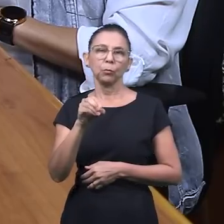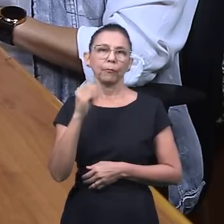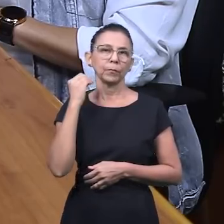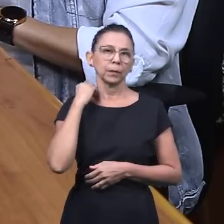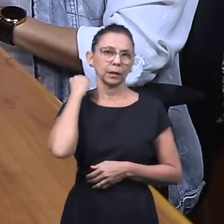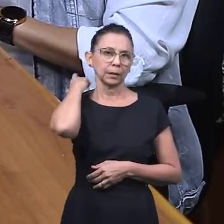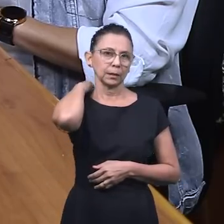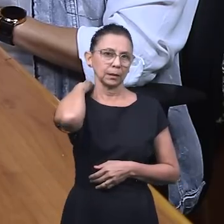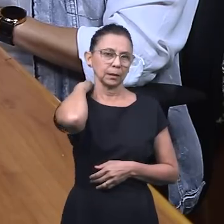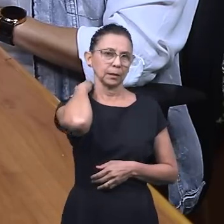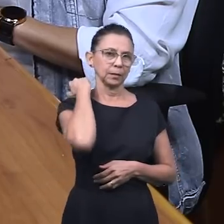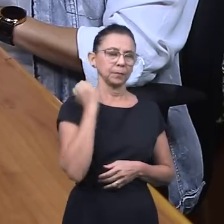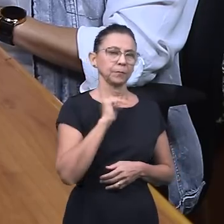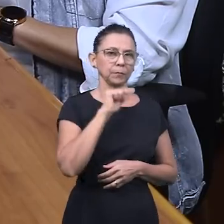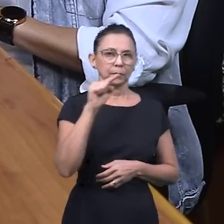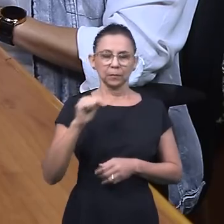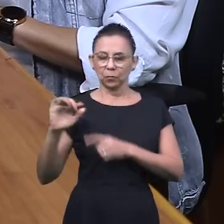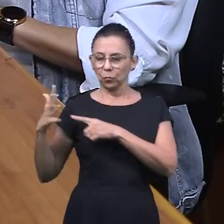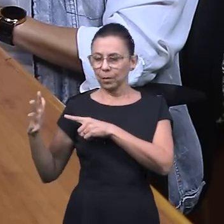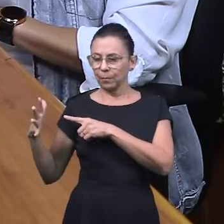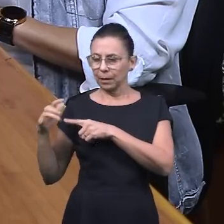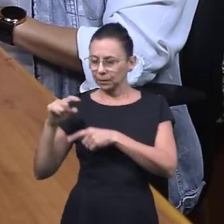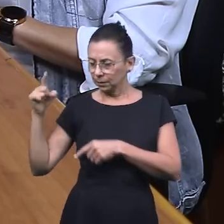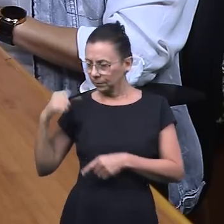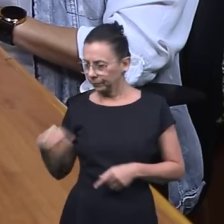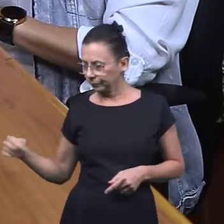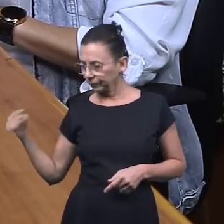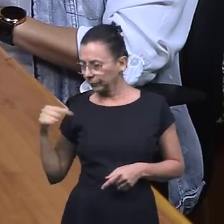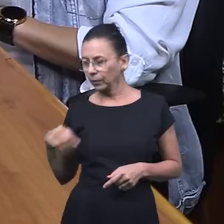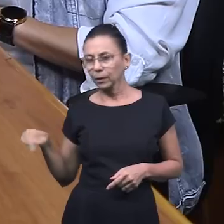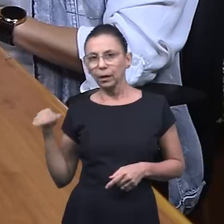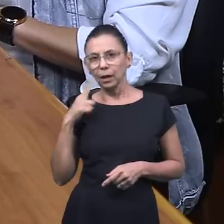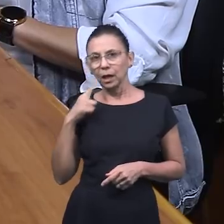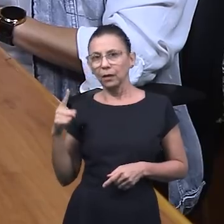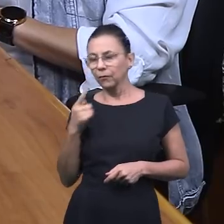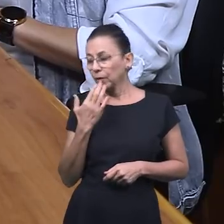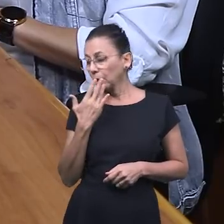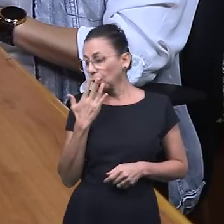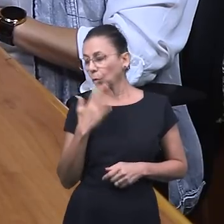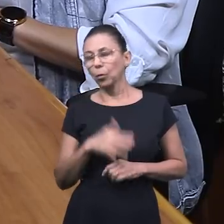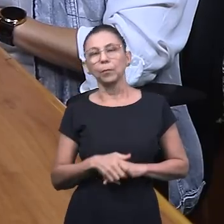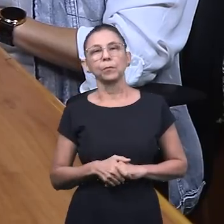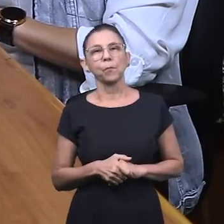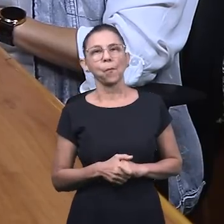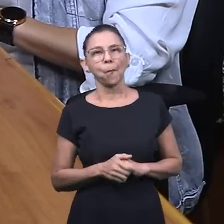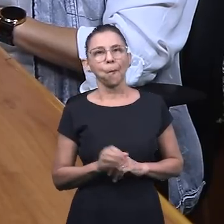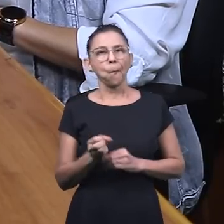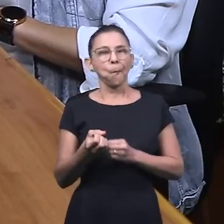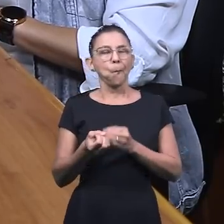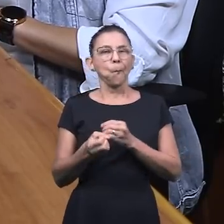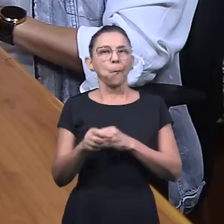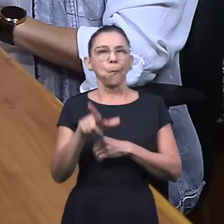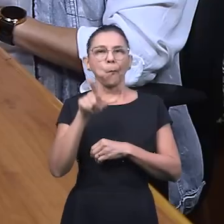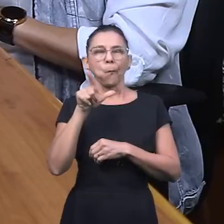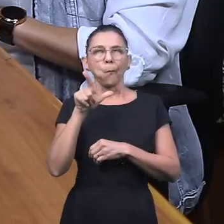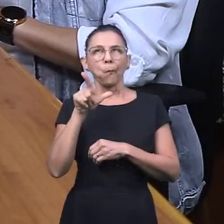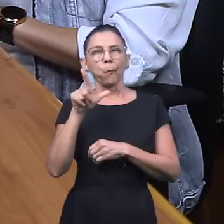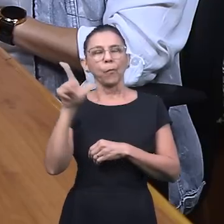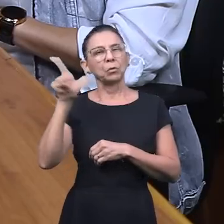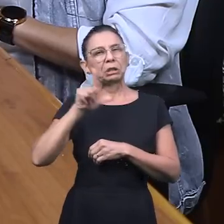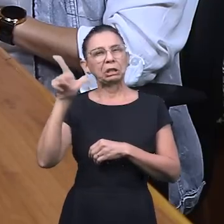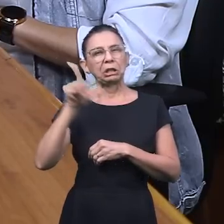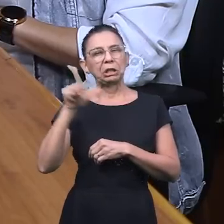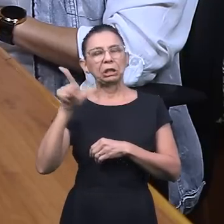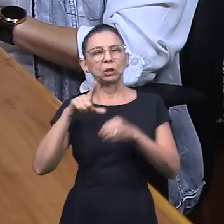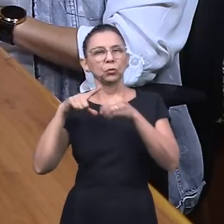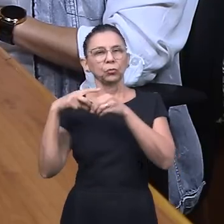de monitoração. Era visível ali pela cor mesmo, como que estava o andamento ali. E tinha um prazo, que se eu não me